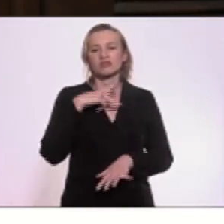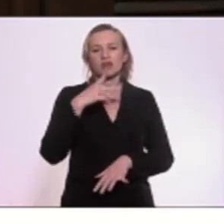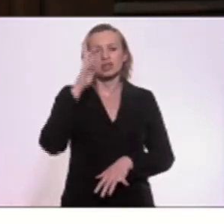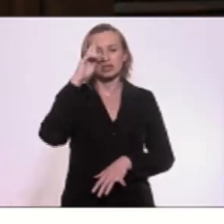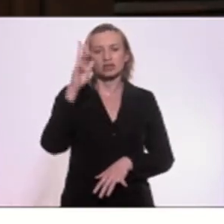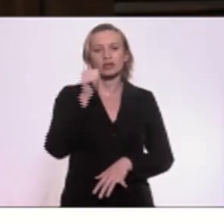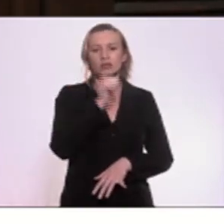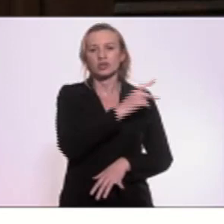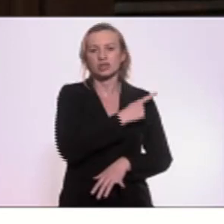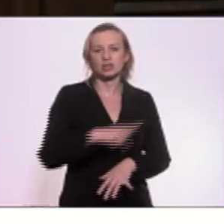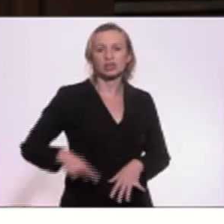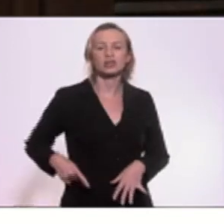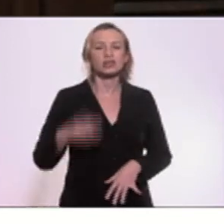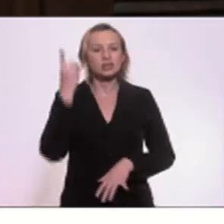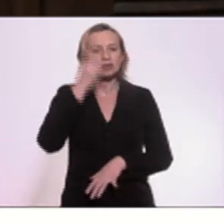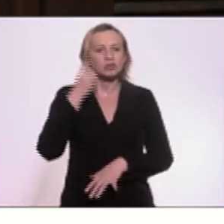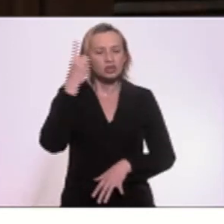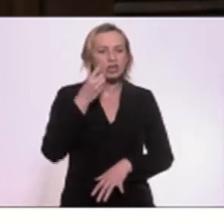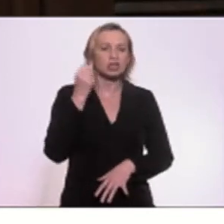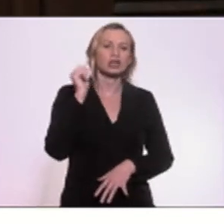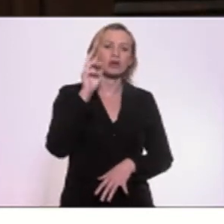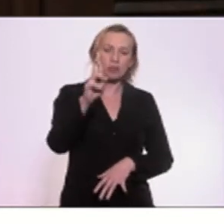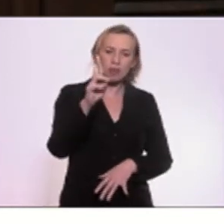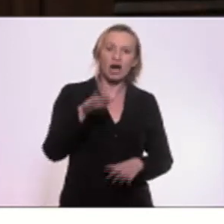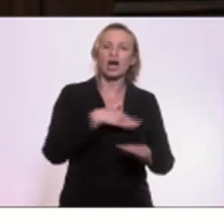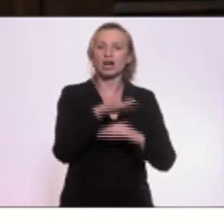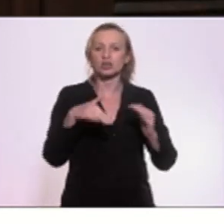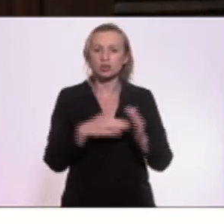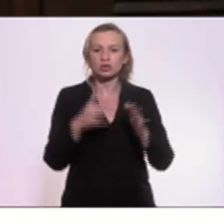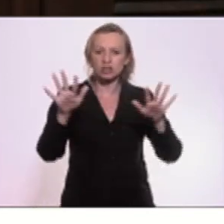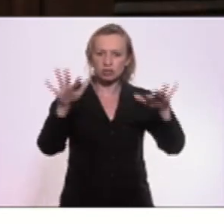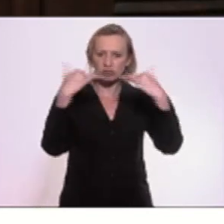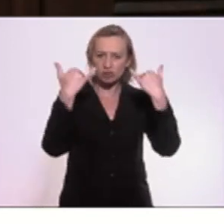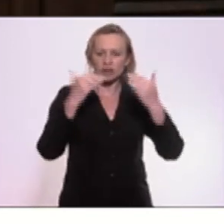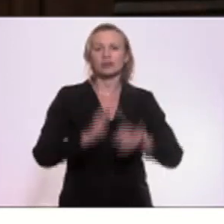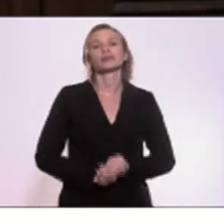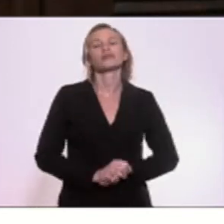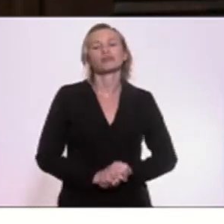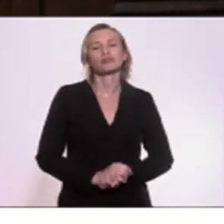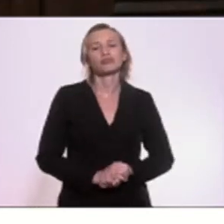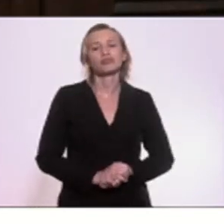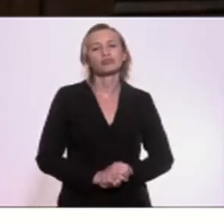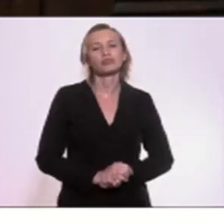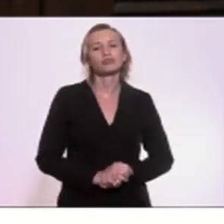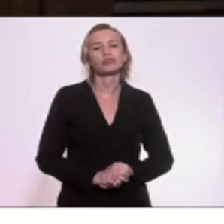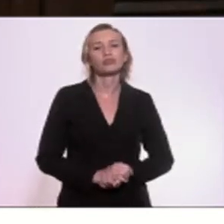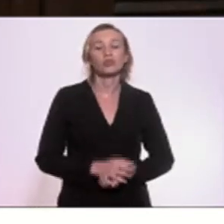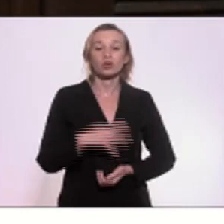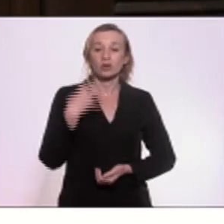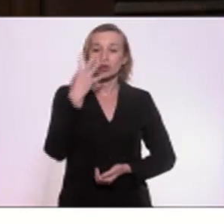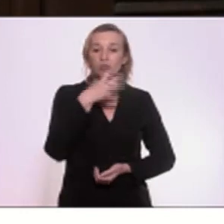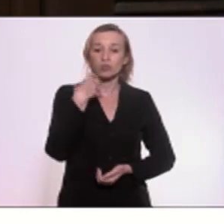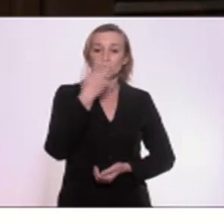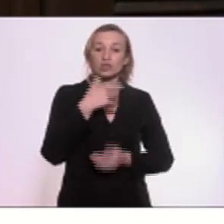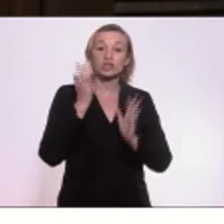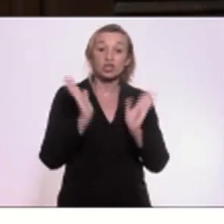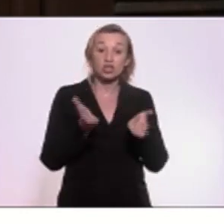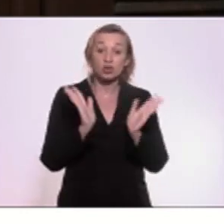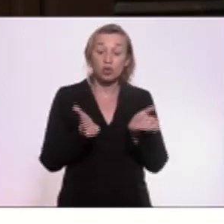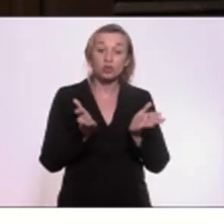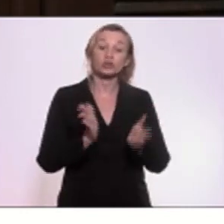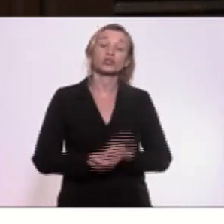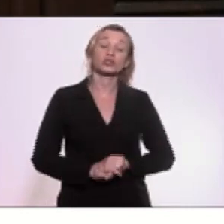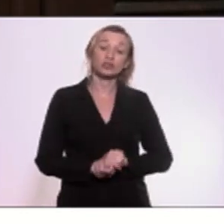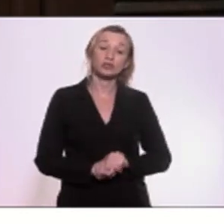presidenta, deputado Eliomar, todos que nos assistem, todas que nos assistem, com uma canção que hoje ficou